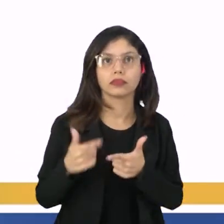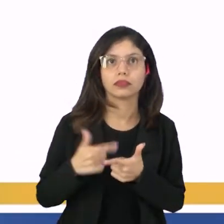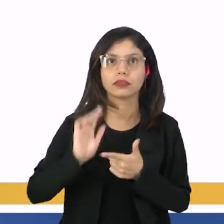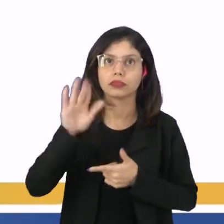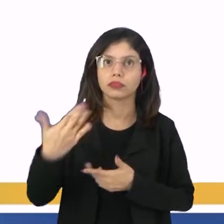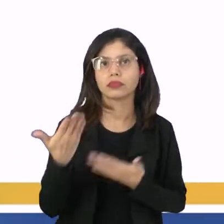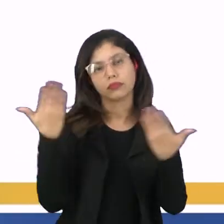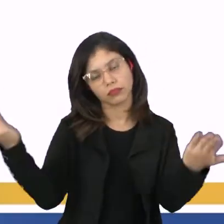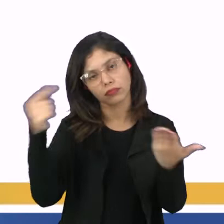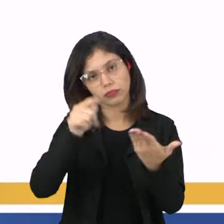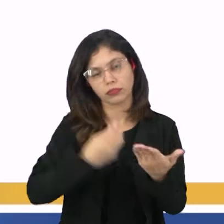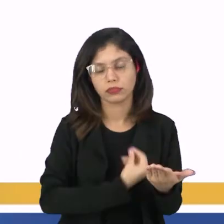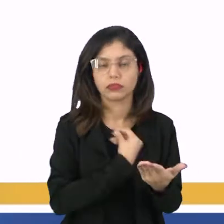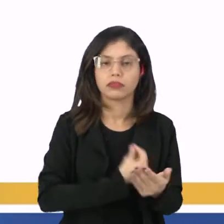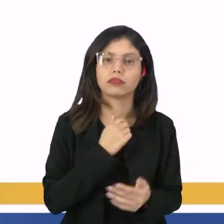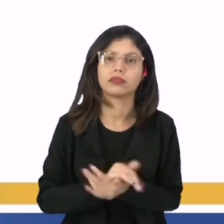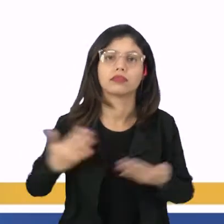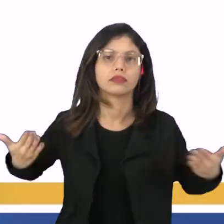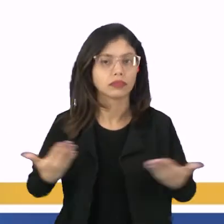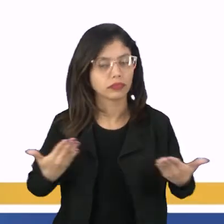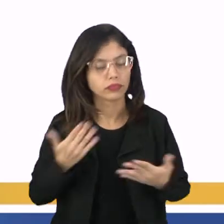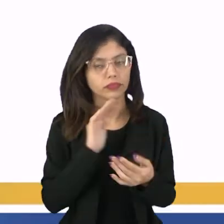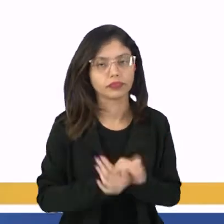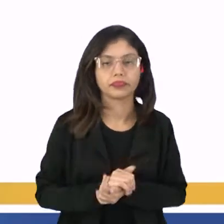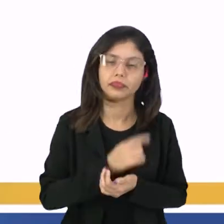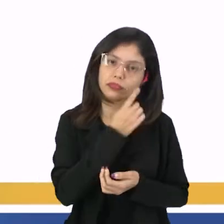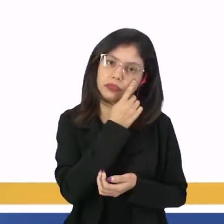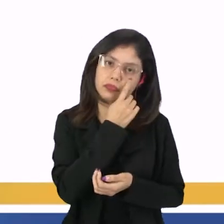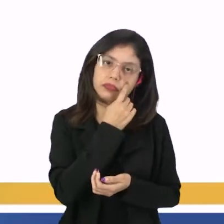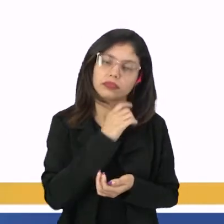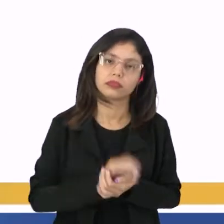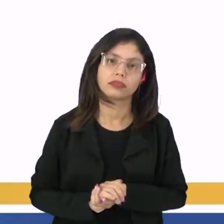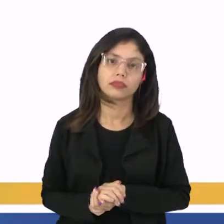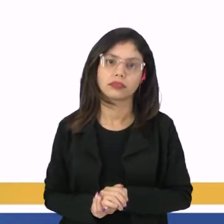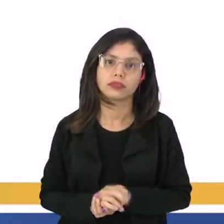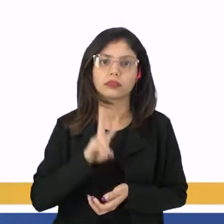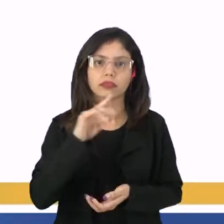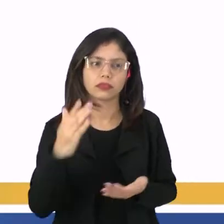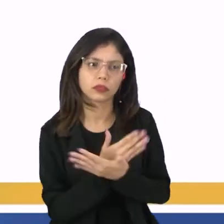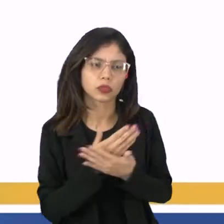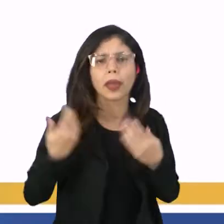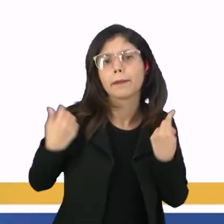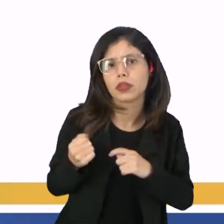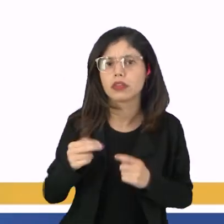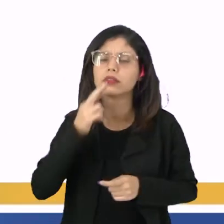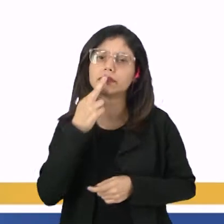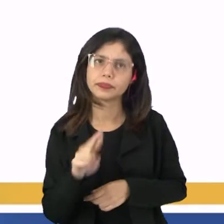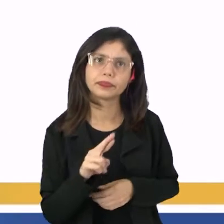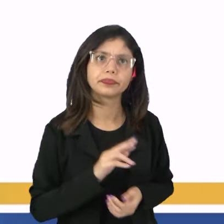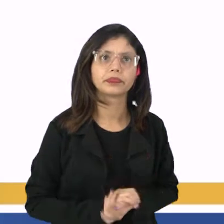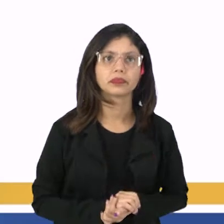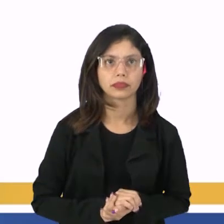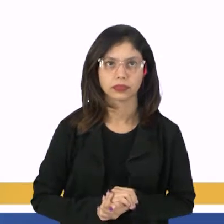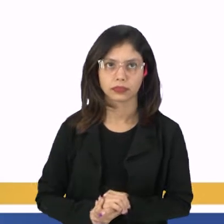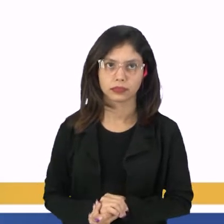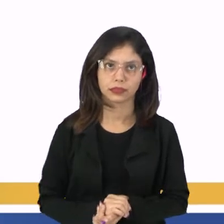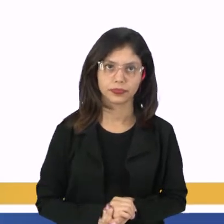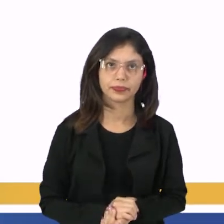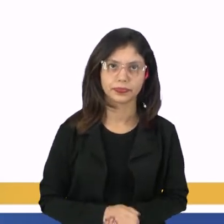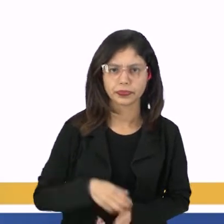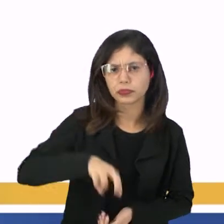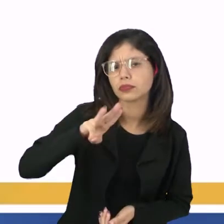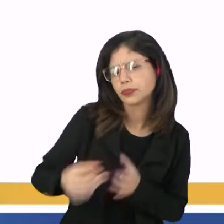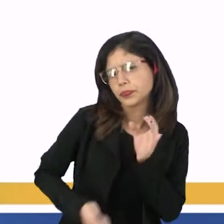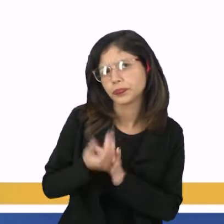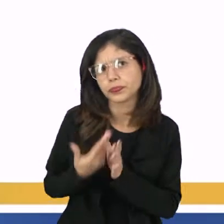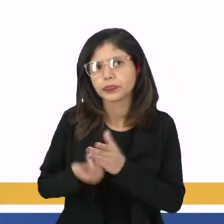ser outro problema que você convive atualmente, alguma coisa que lhe incomode, que precisa ser resolvido. Para quem